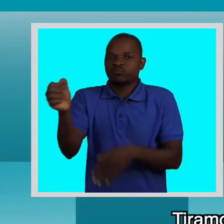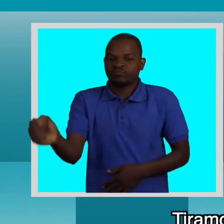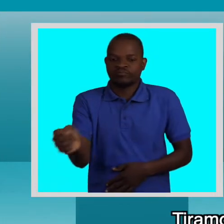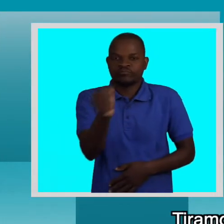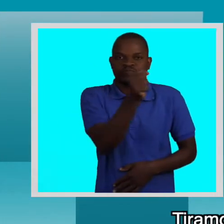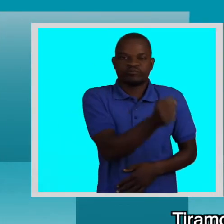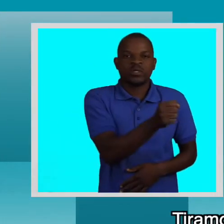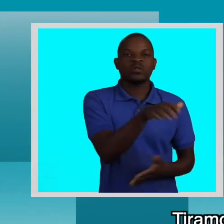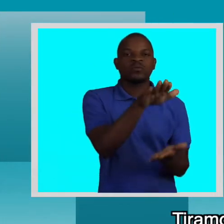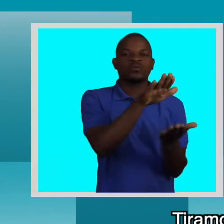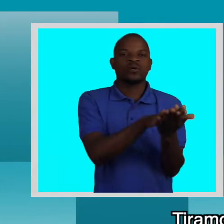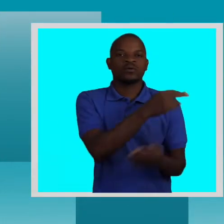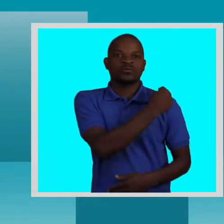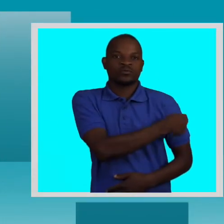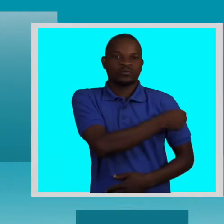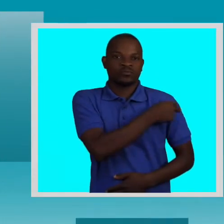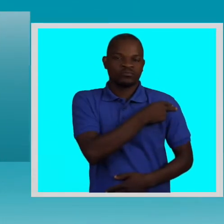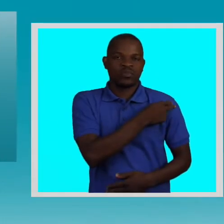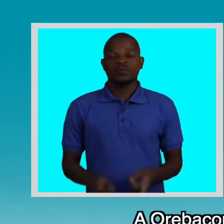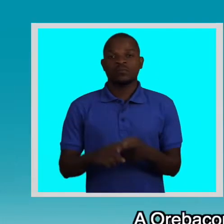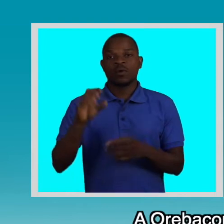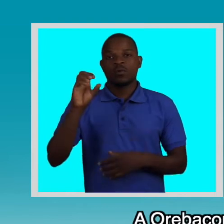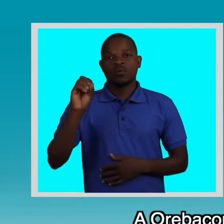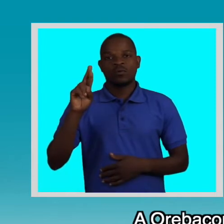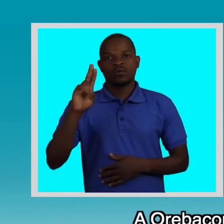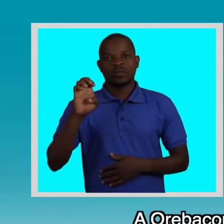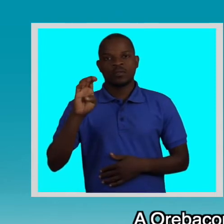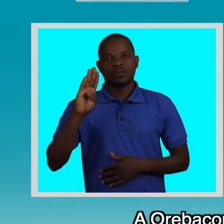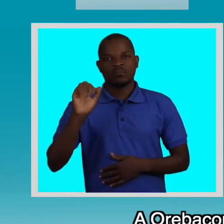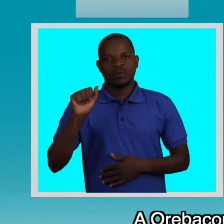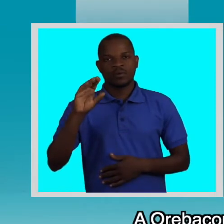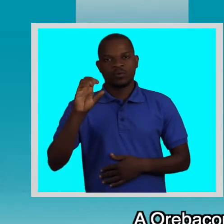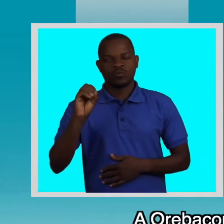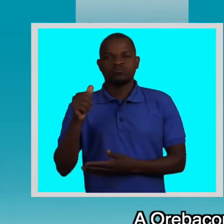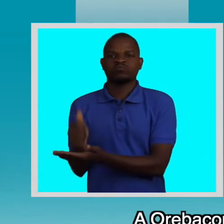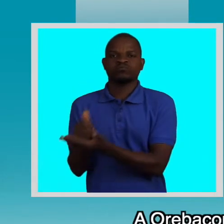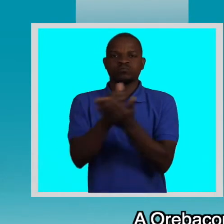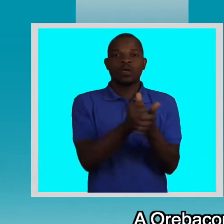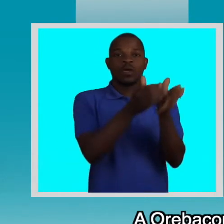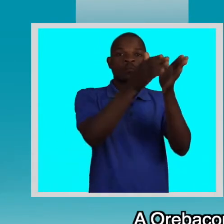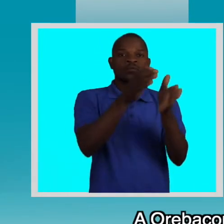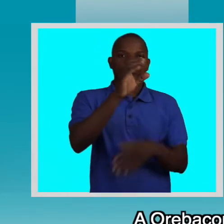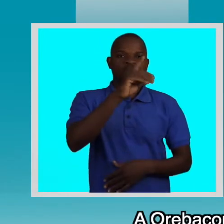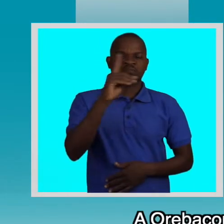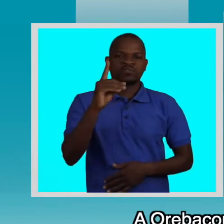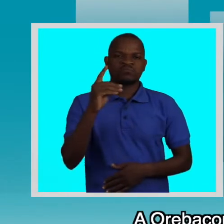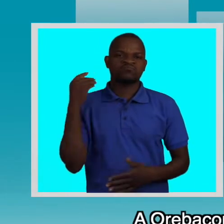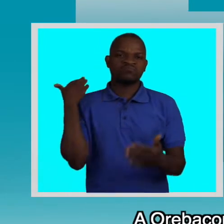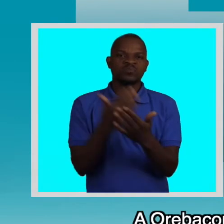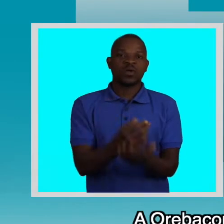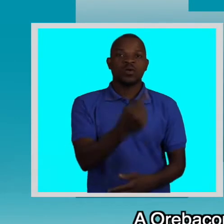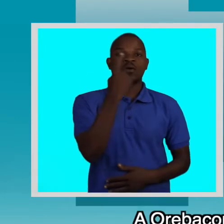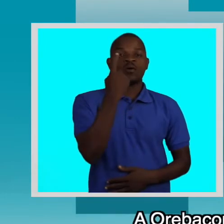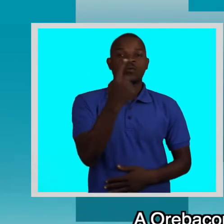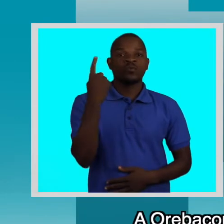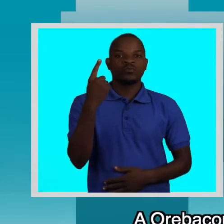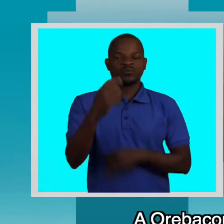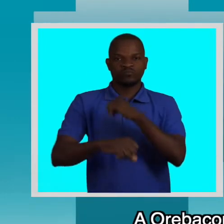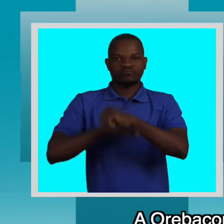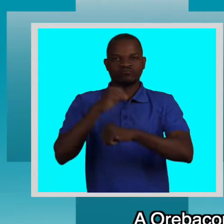e encaminhamos ao centro de saúde. A Orebacom, que apoia pessoas com deficiência há 11 anos